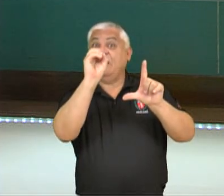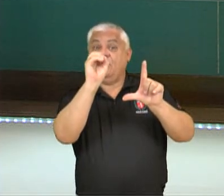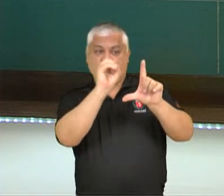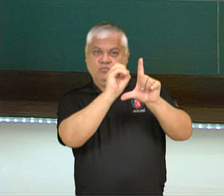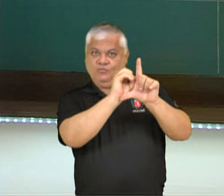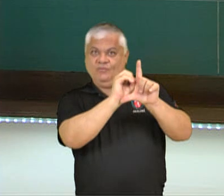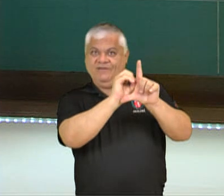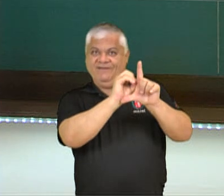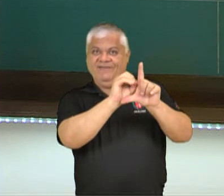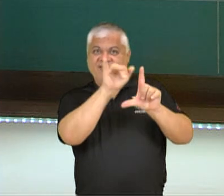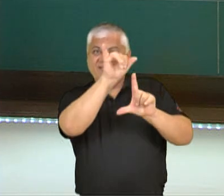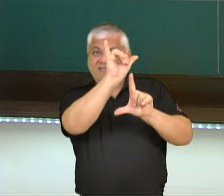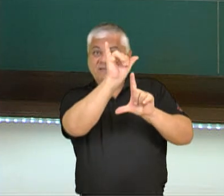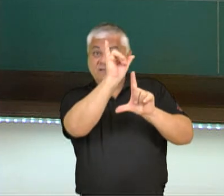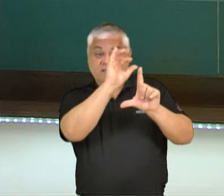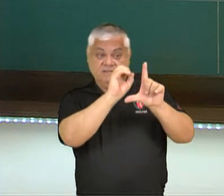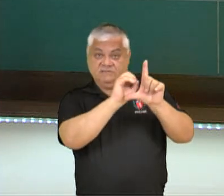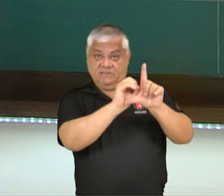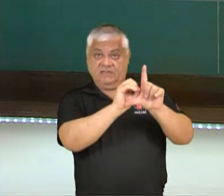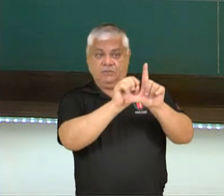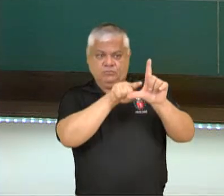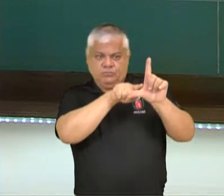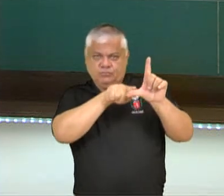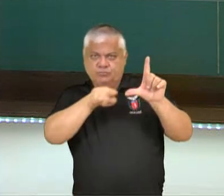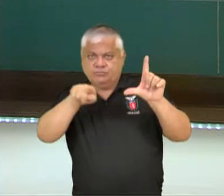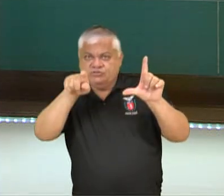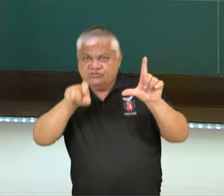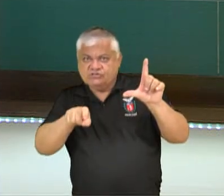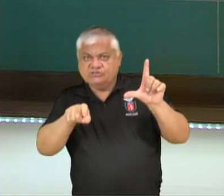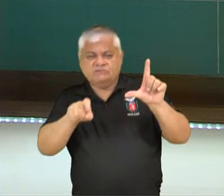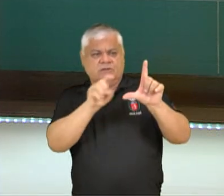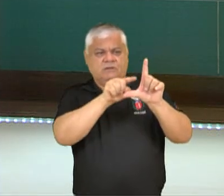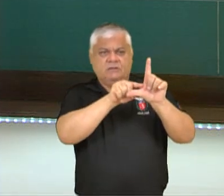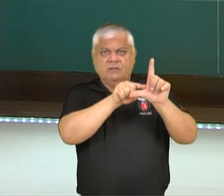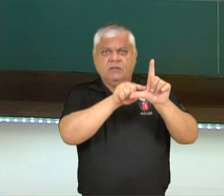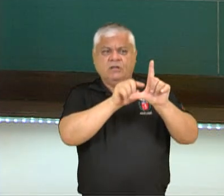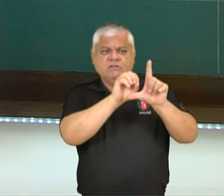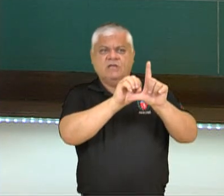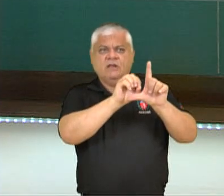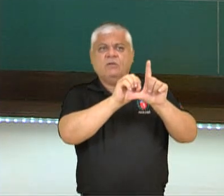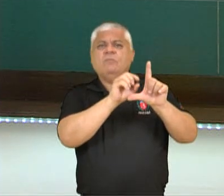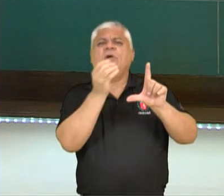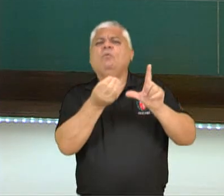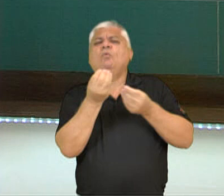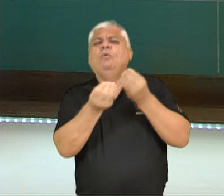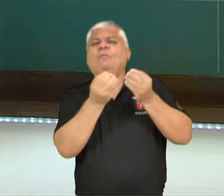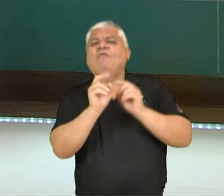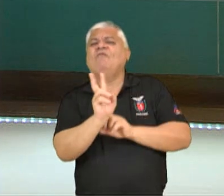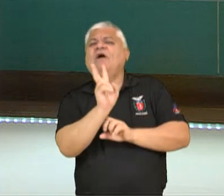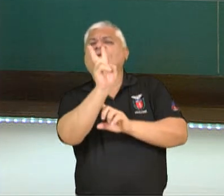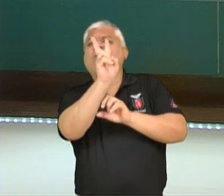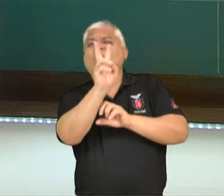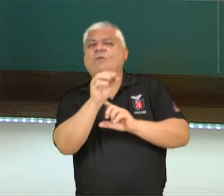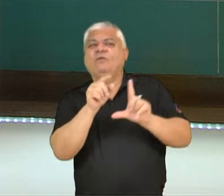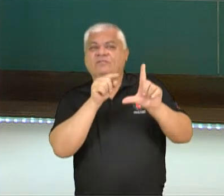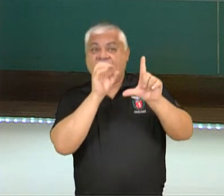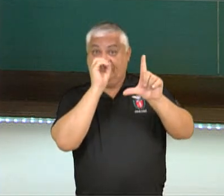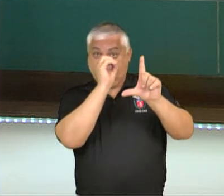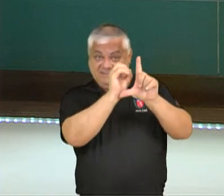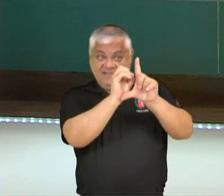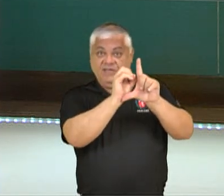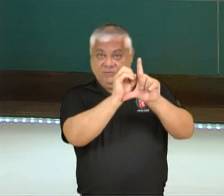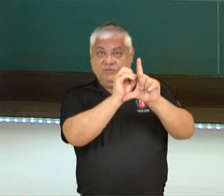pontos que estão sobrepostos ao eixo x. E quem são eles? Né? Conforme vocês podem verificar aqui, nós temos o